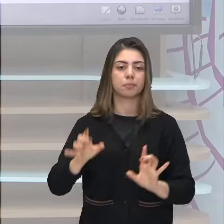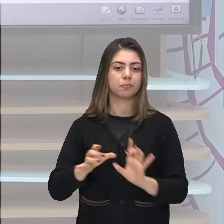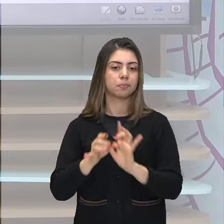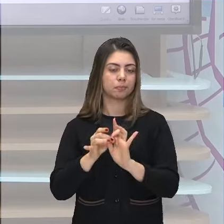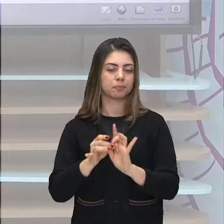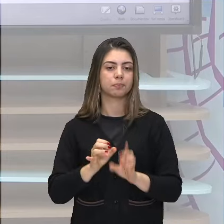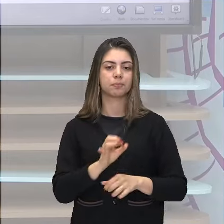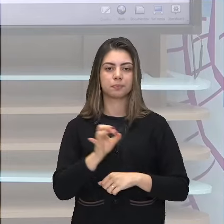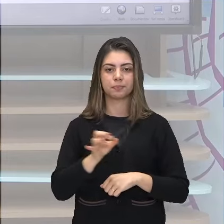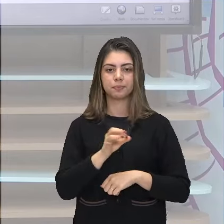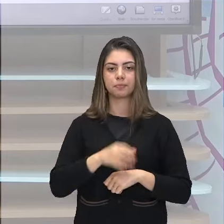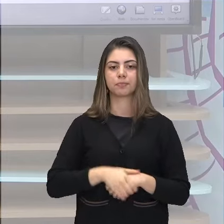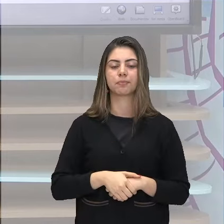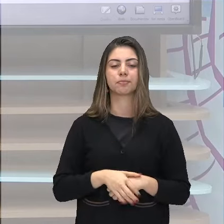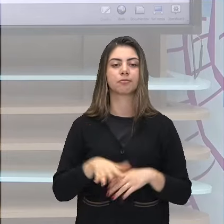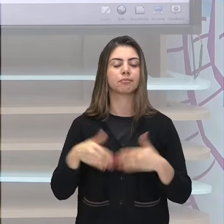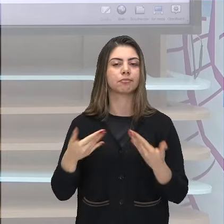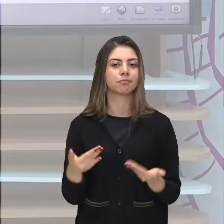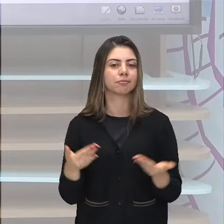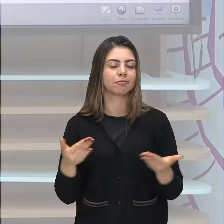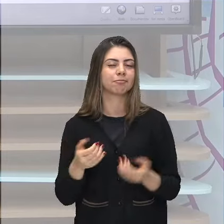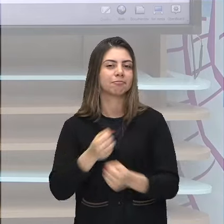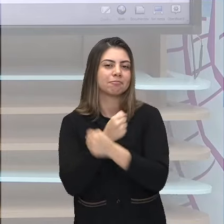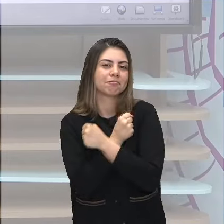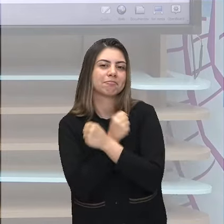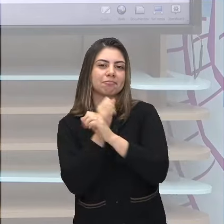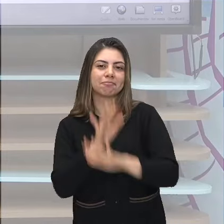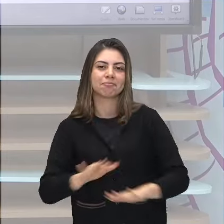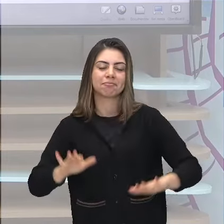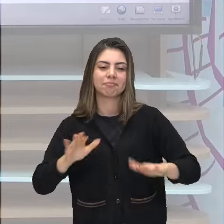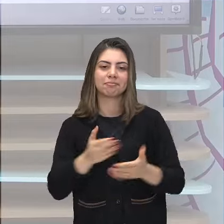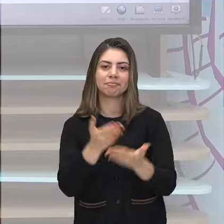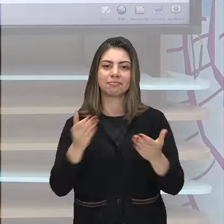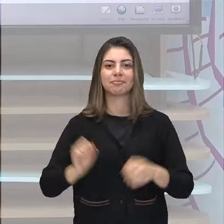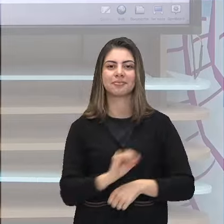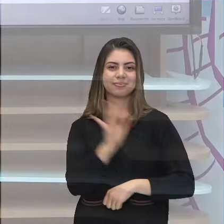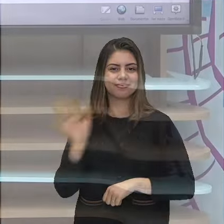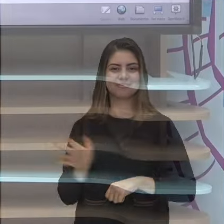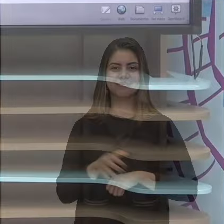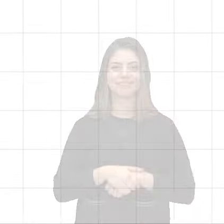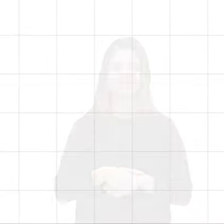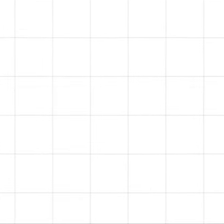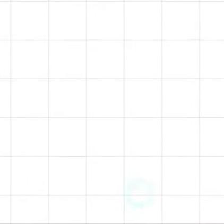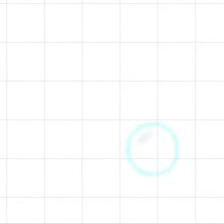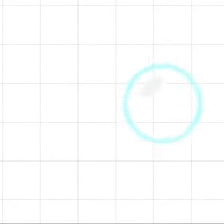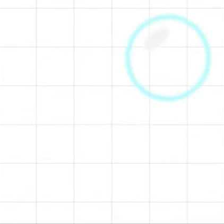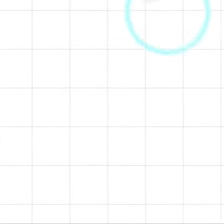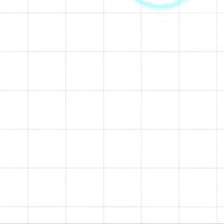conexão. Eu deixo um abraço a todos e até a próxima!